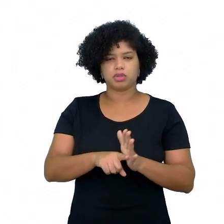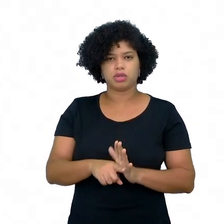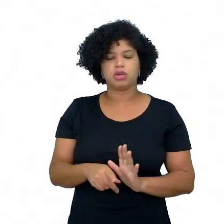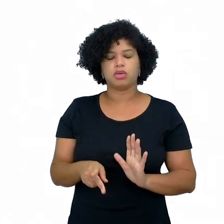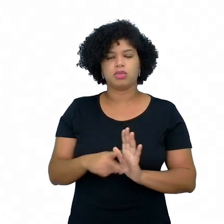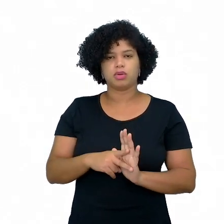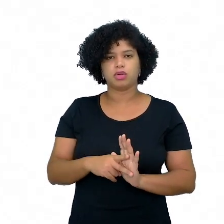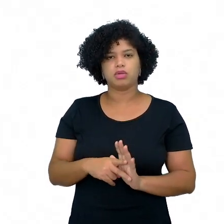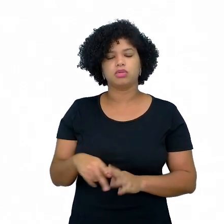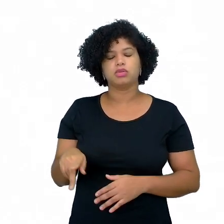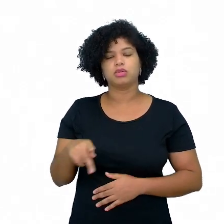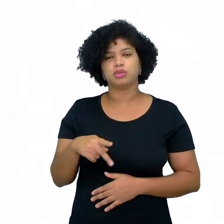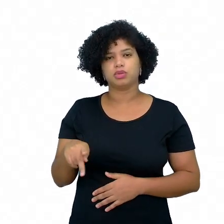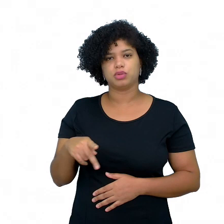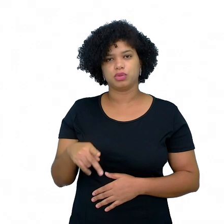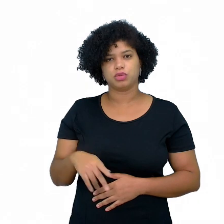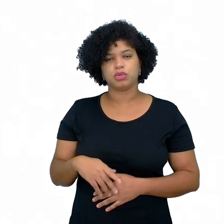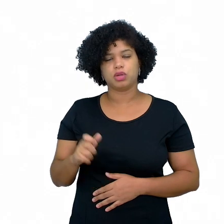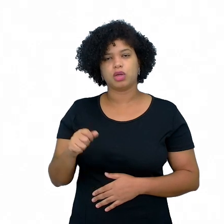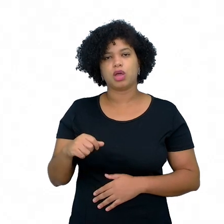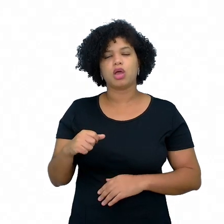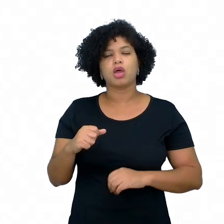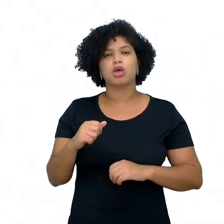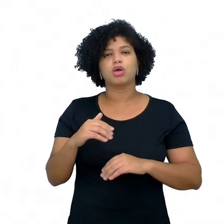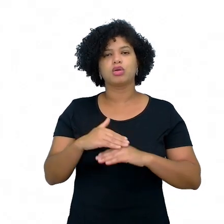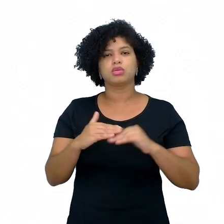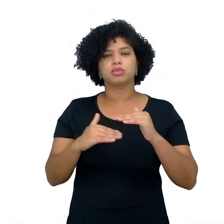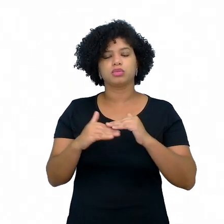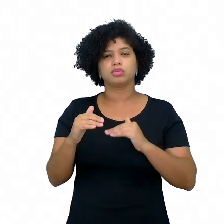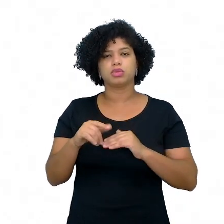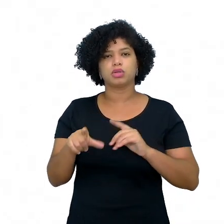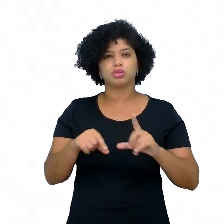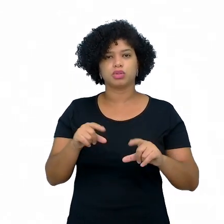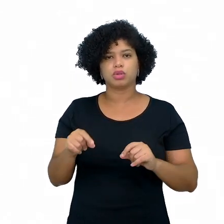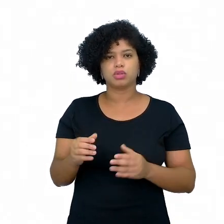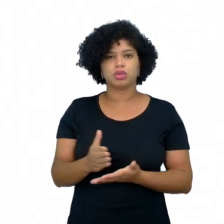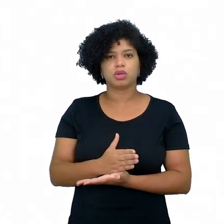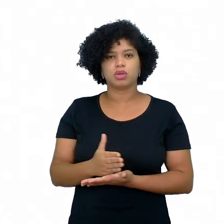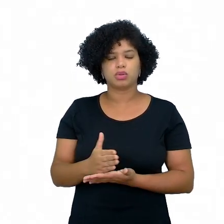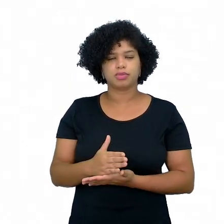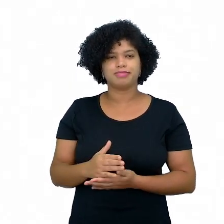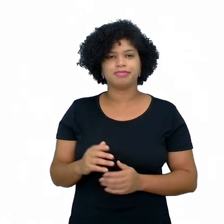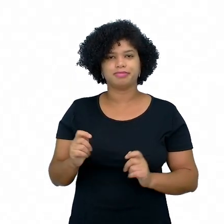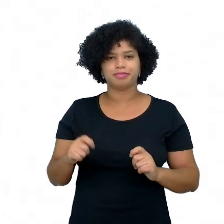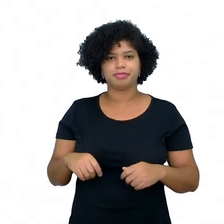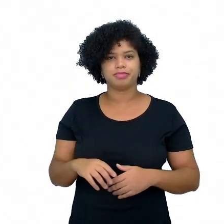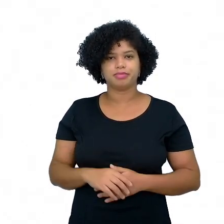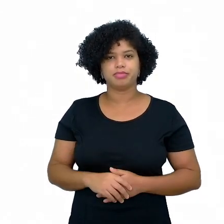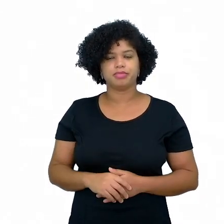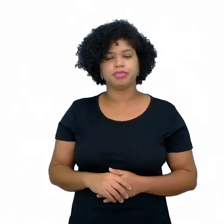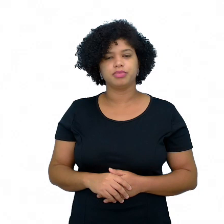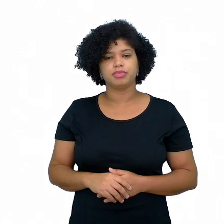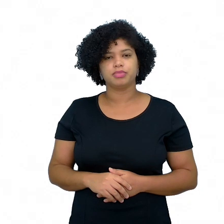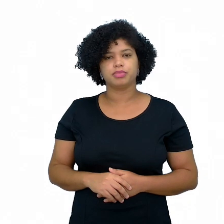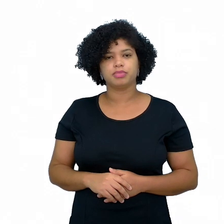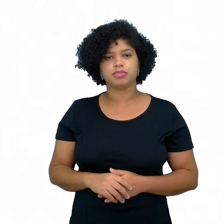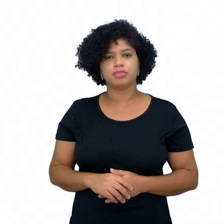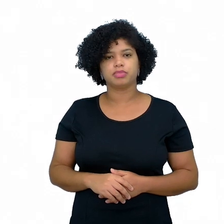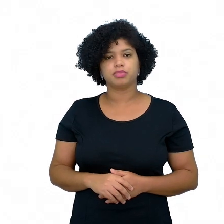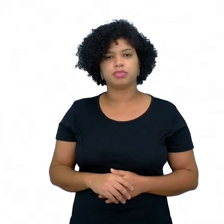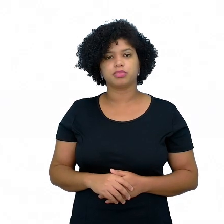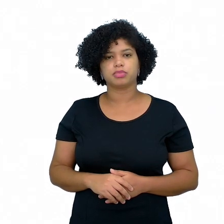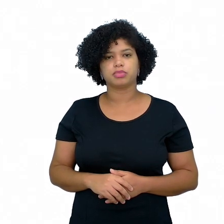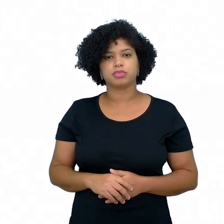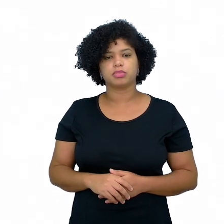pelo professor, construindo e selecionando aí os procedimentos. Iremos ver agora